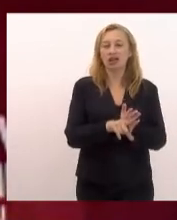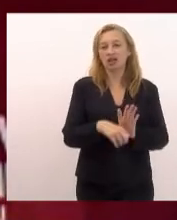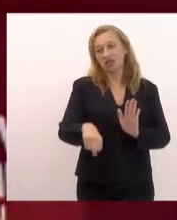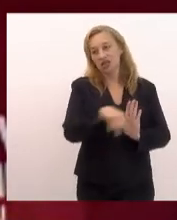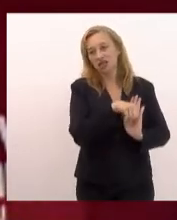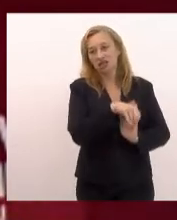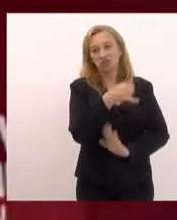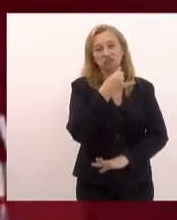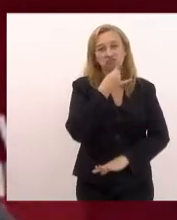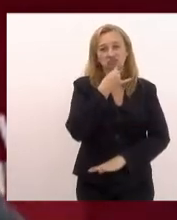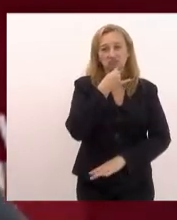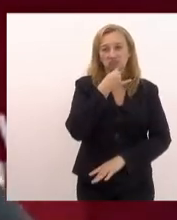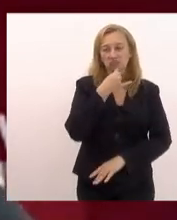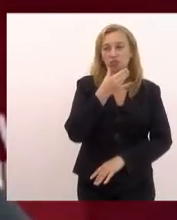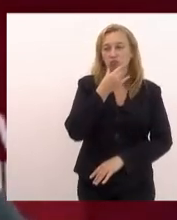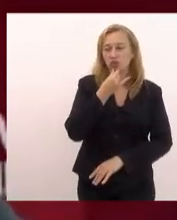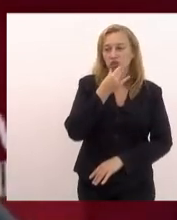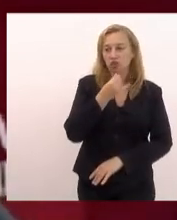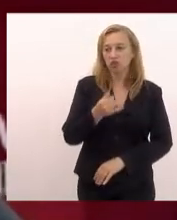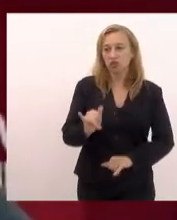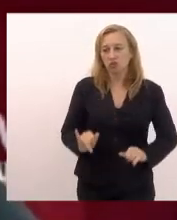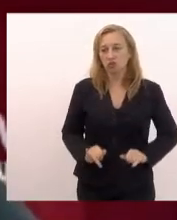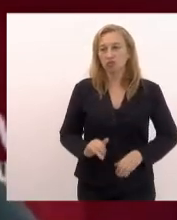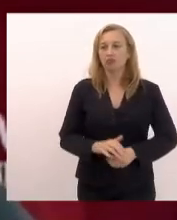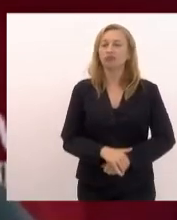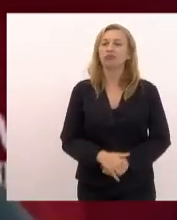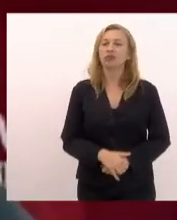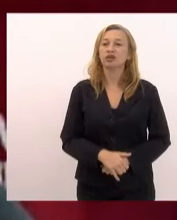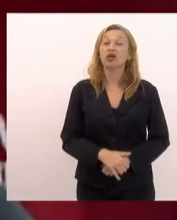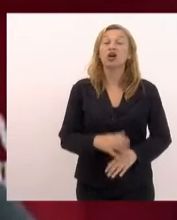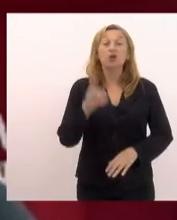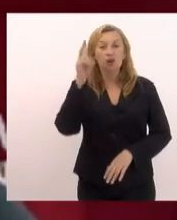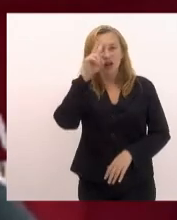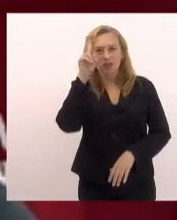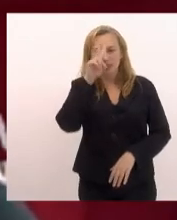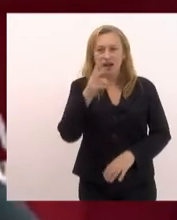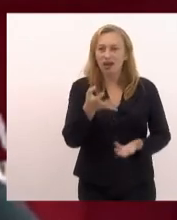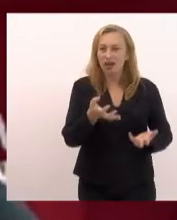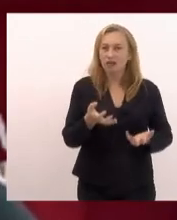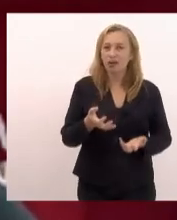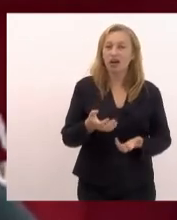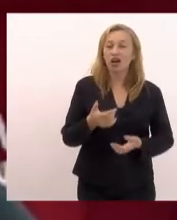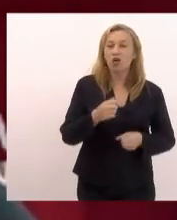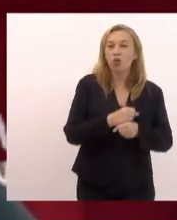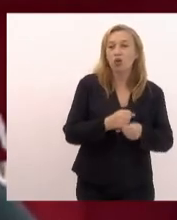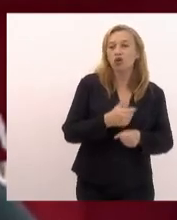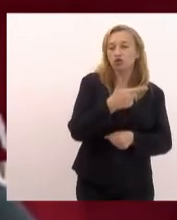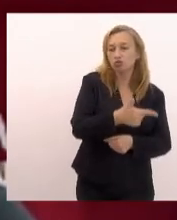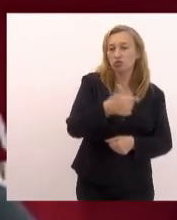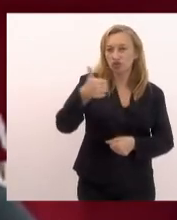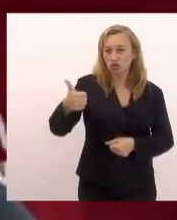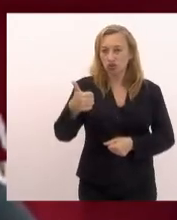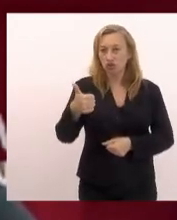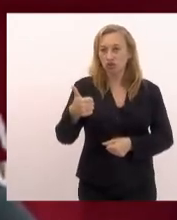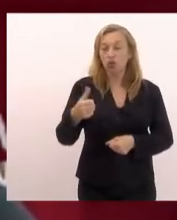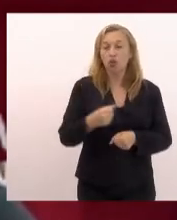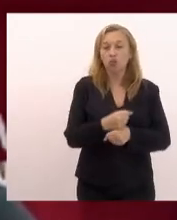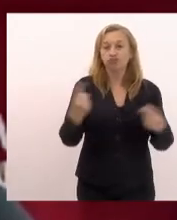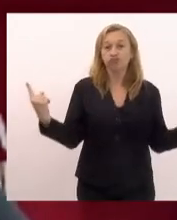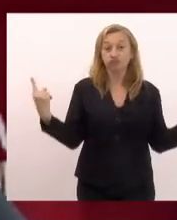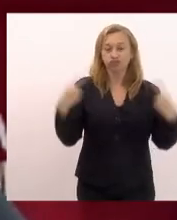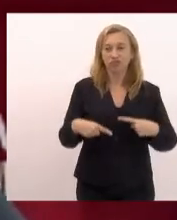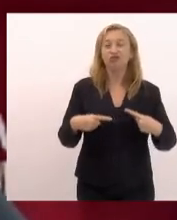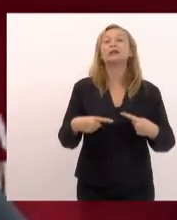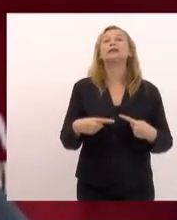sofreu Moise. Mas eu quero lembrar aqui que o ano de 2021 foi um ano de muitos